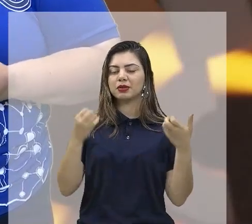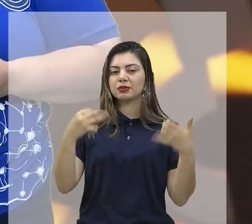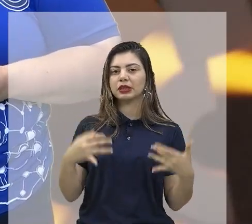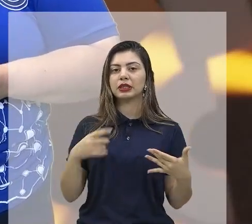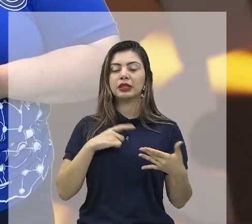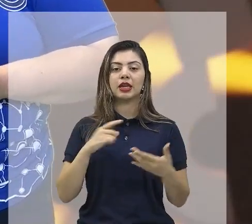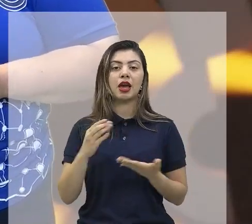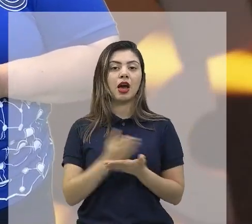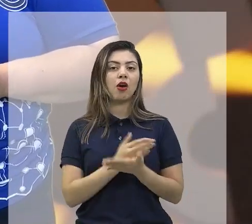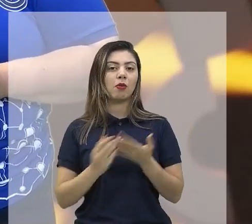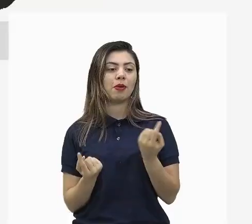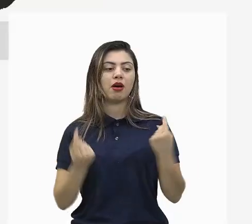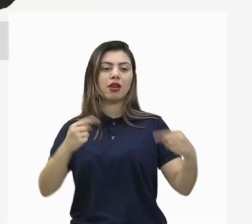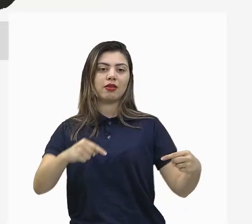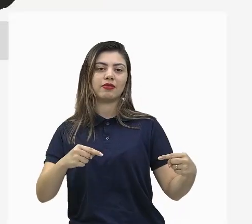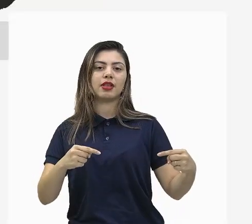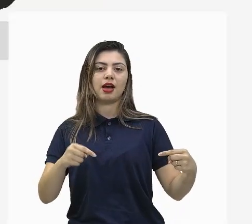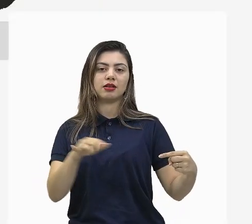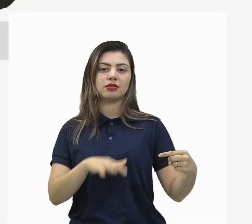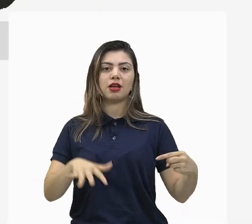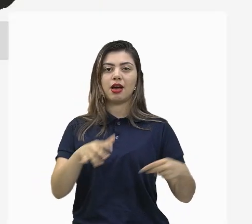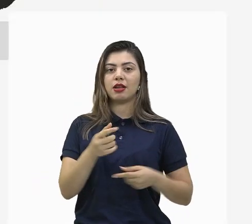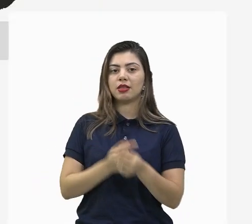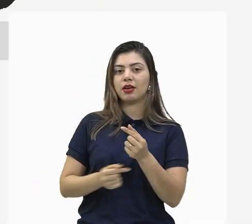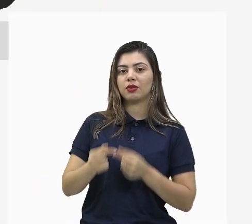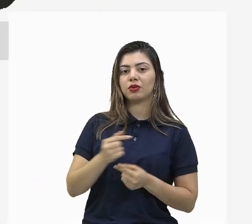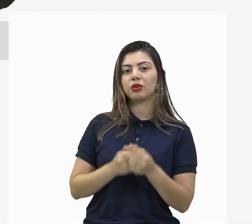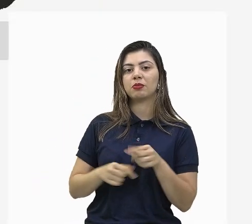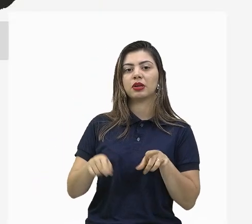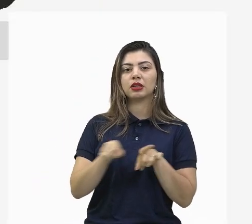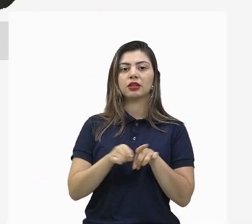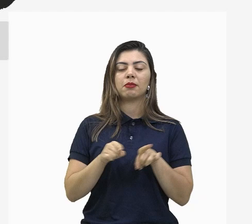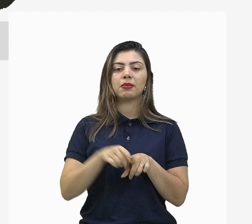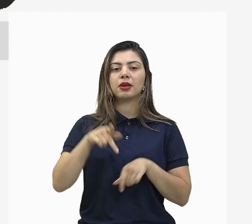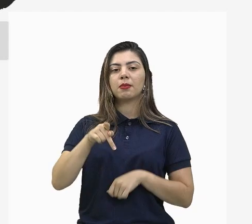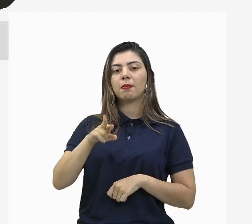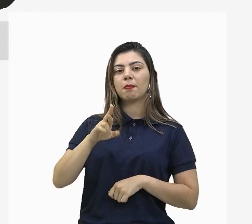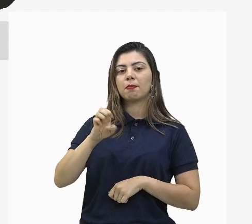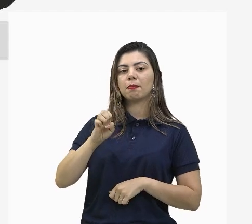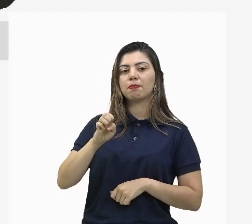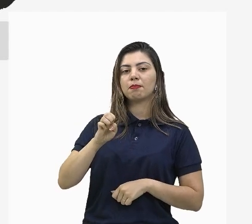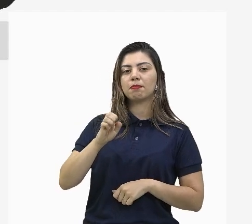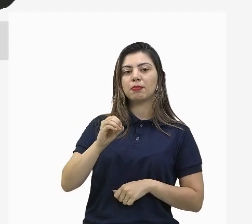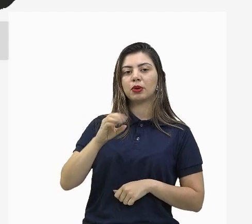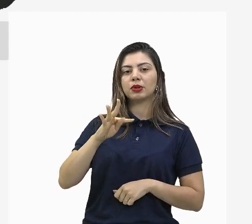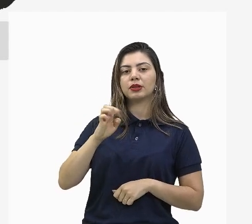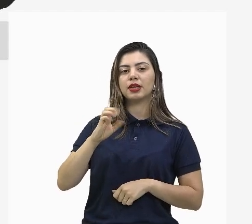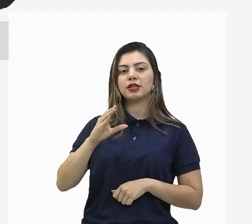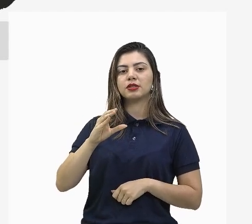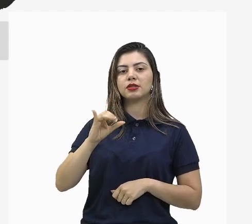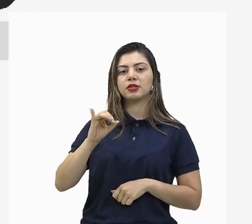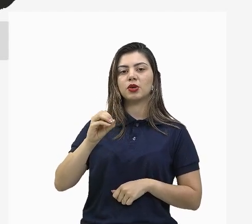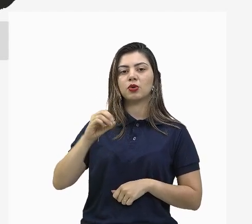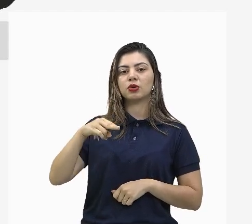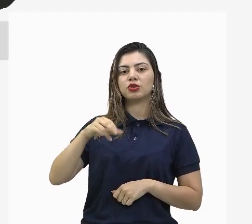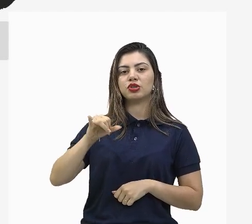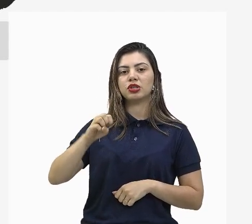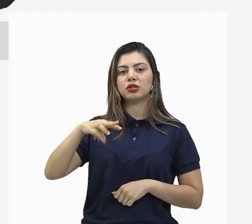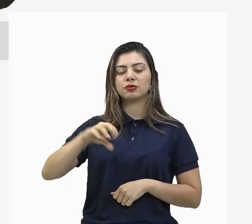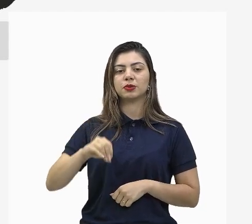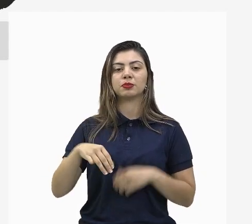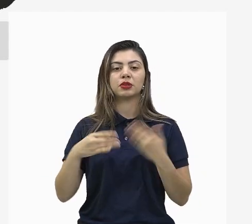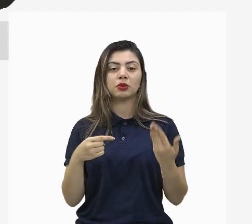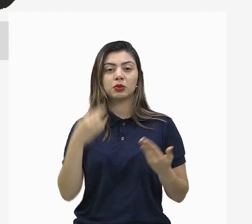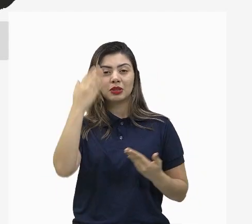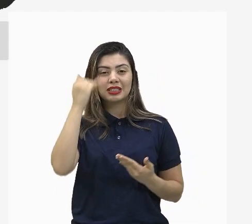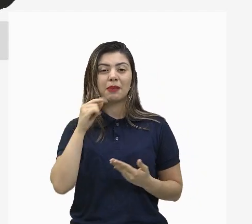e o protecionismo. Então, nós temos aí a ascensão industrial, ameaçava a